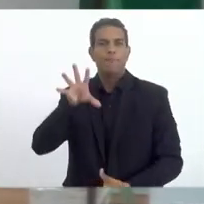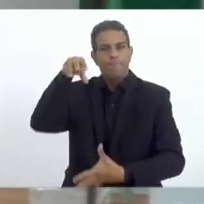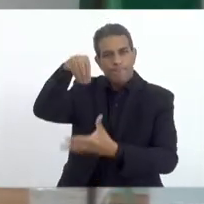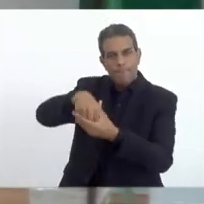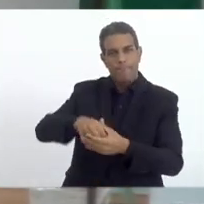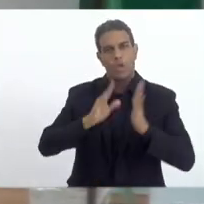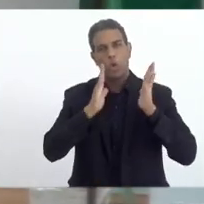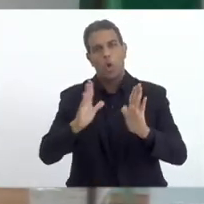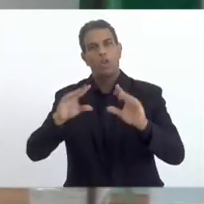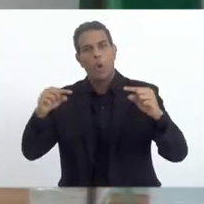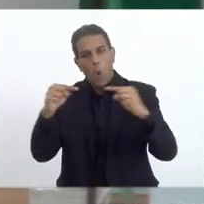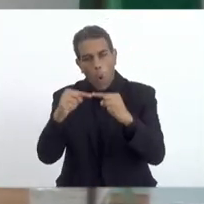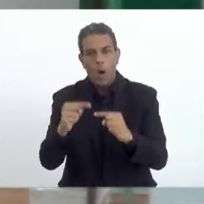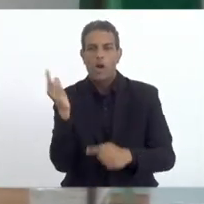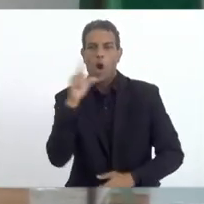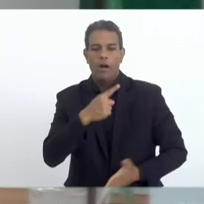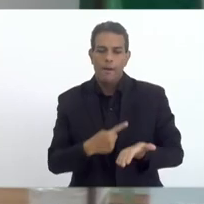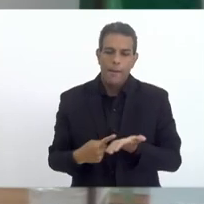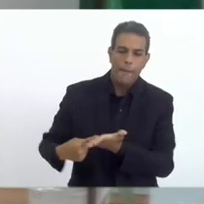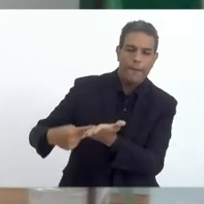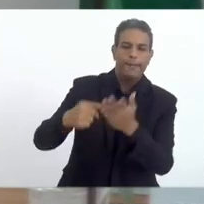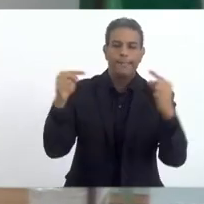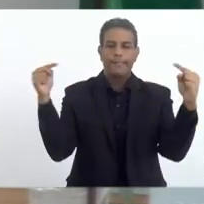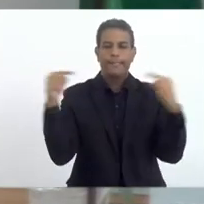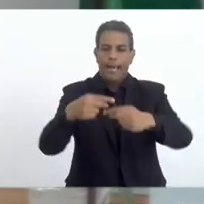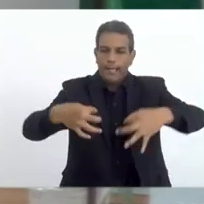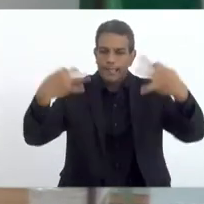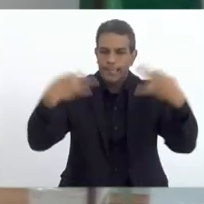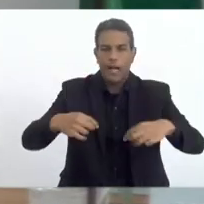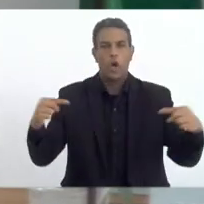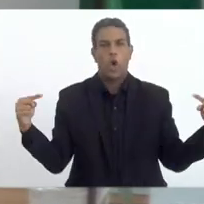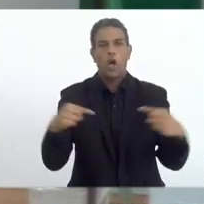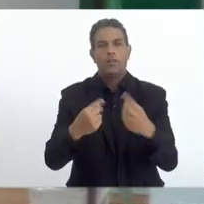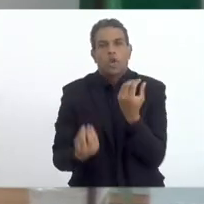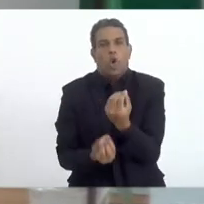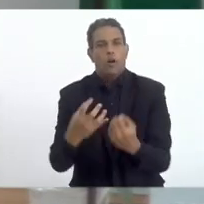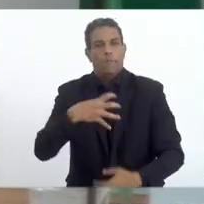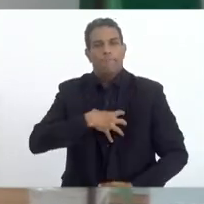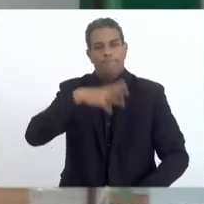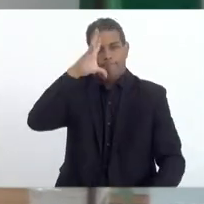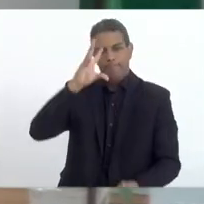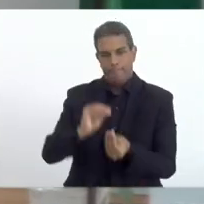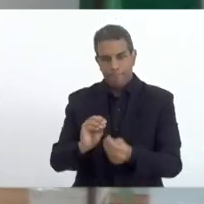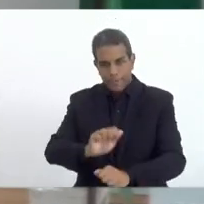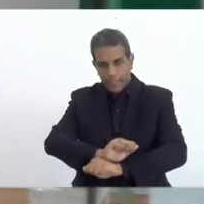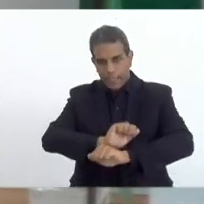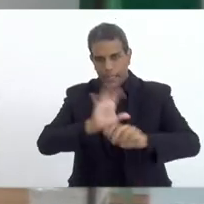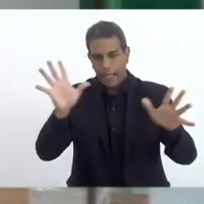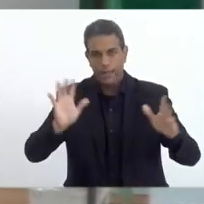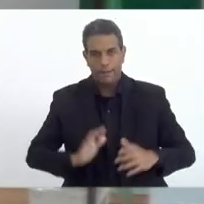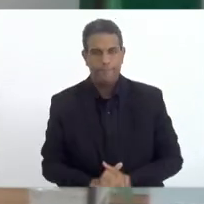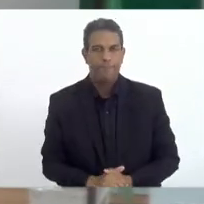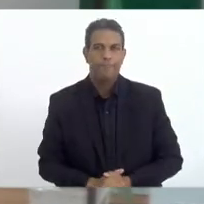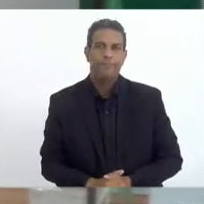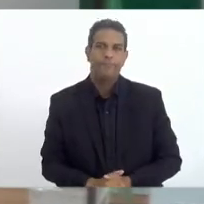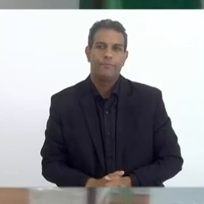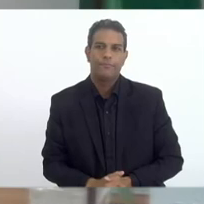ter essa questão bastante, bastante clara.